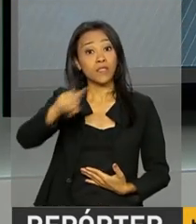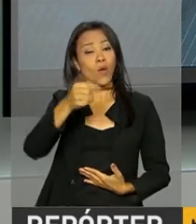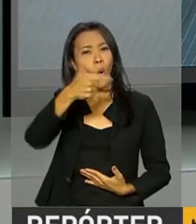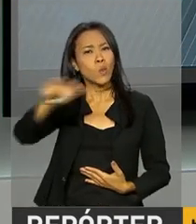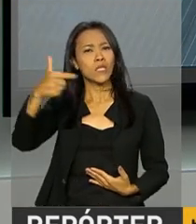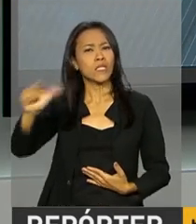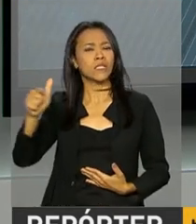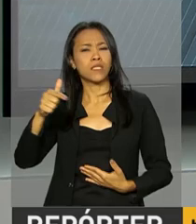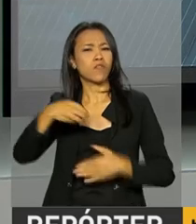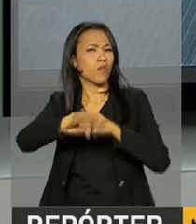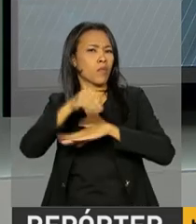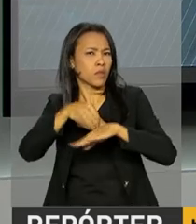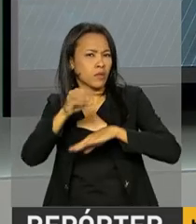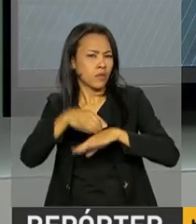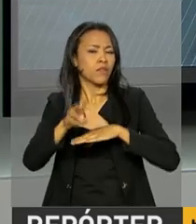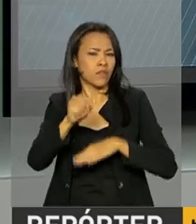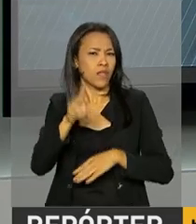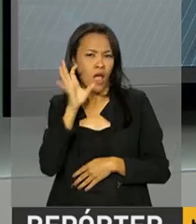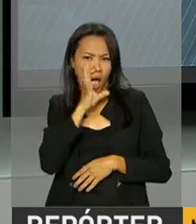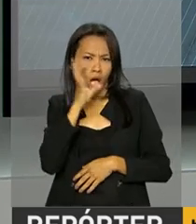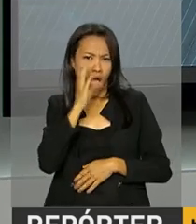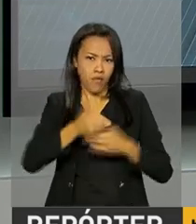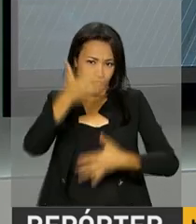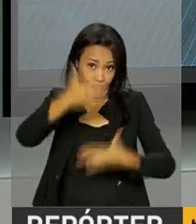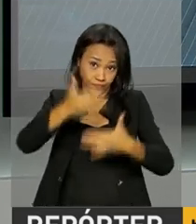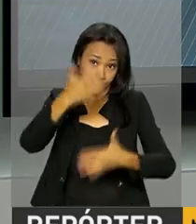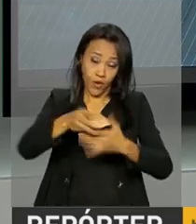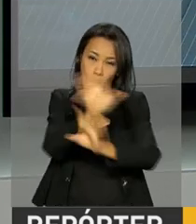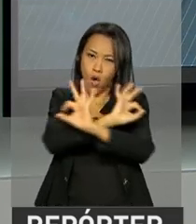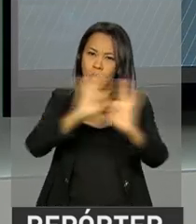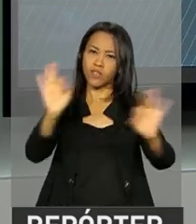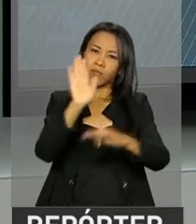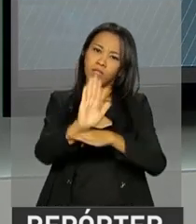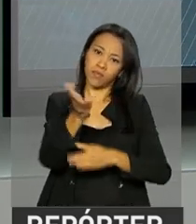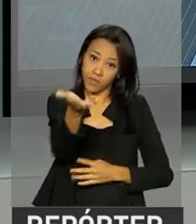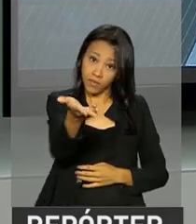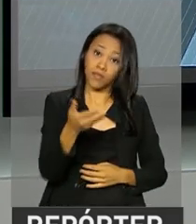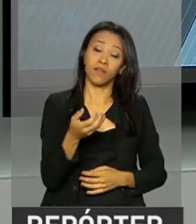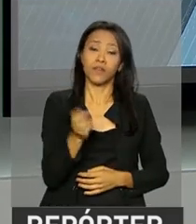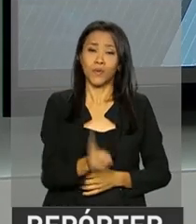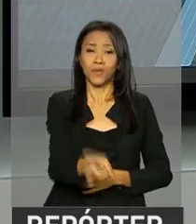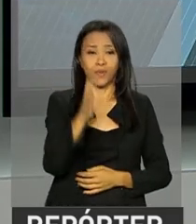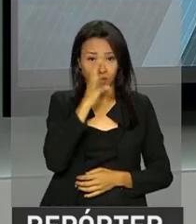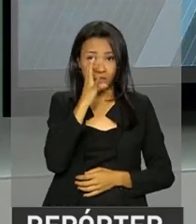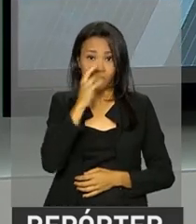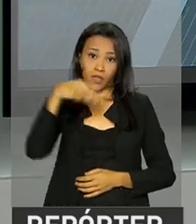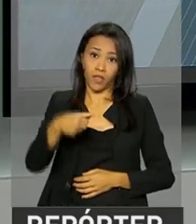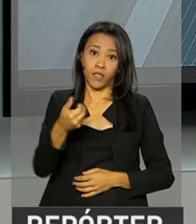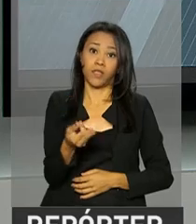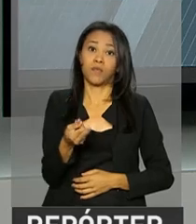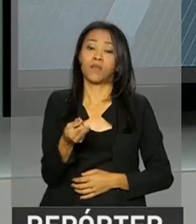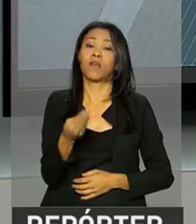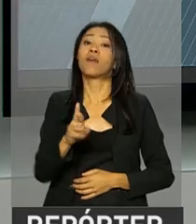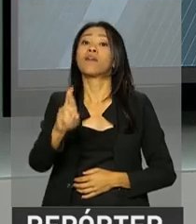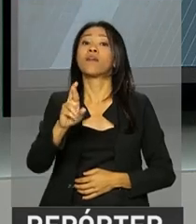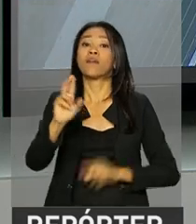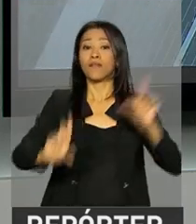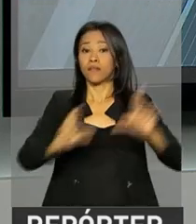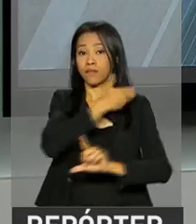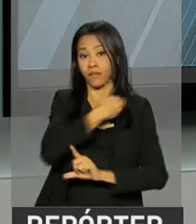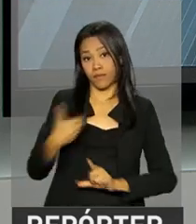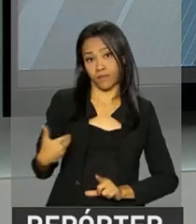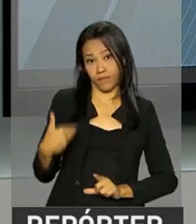outras notícias você acompanha também em nossas redes sociais ótima tarde para você e continue com a gente aqui na NBR